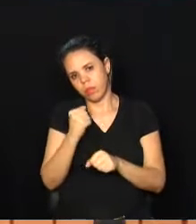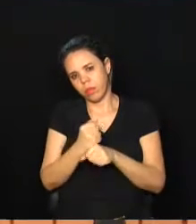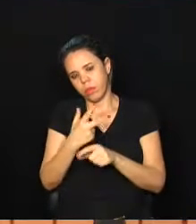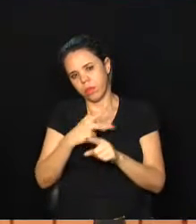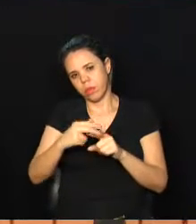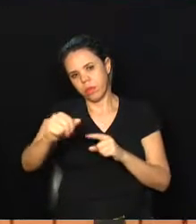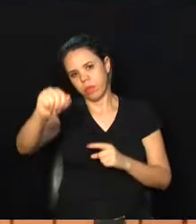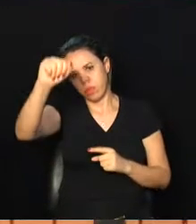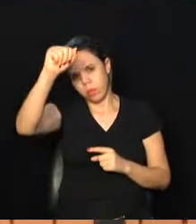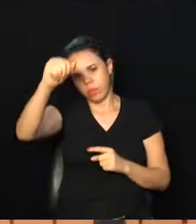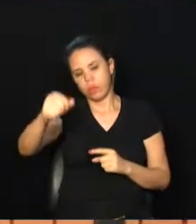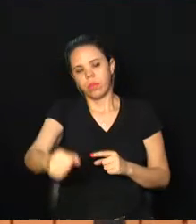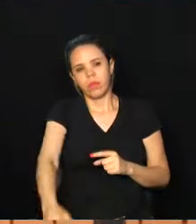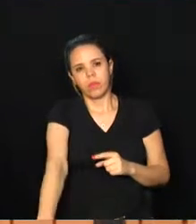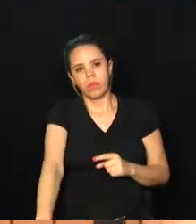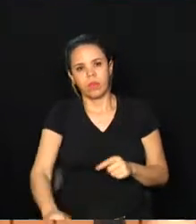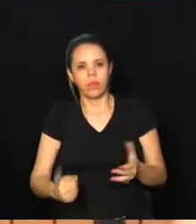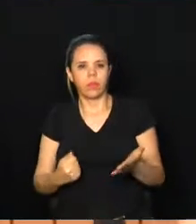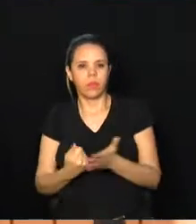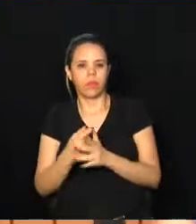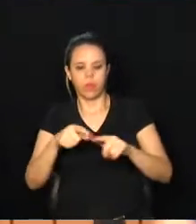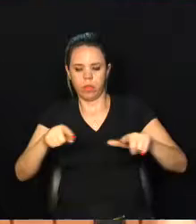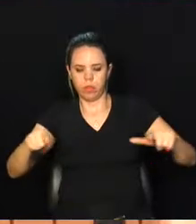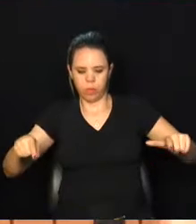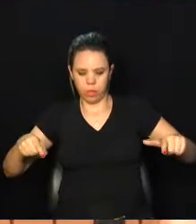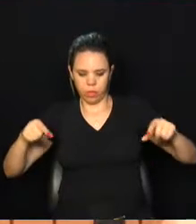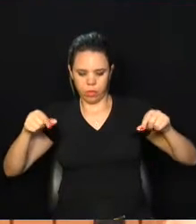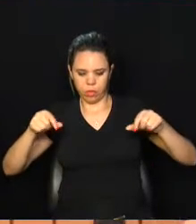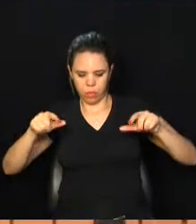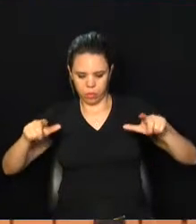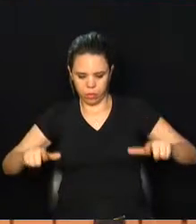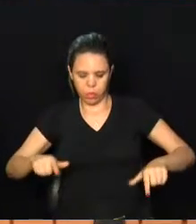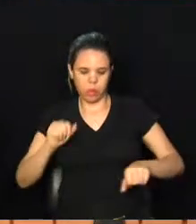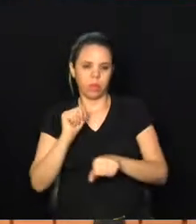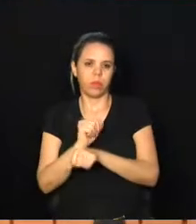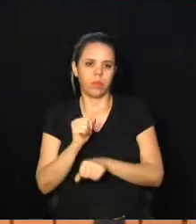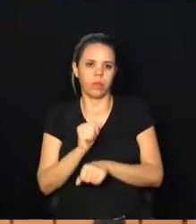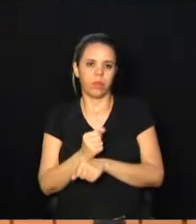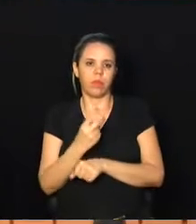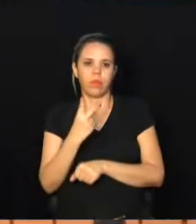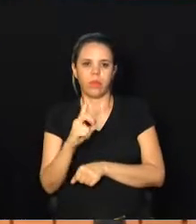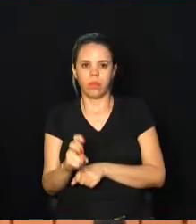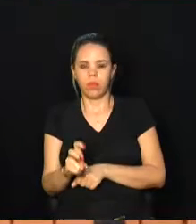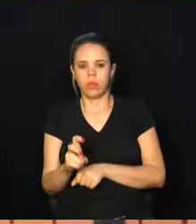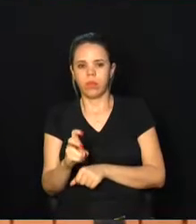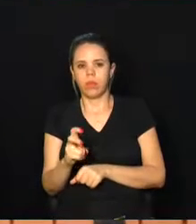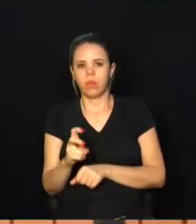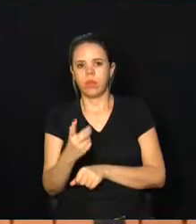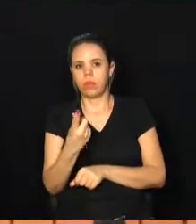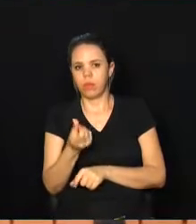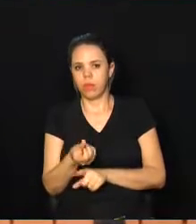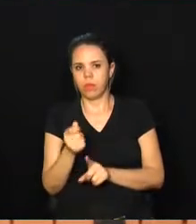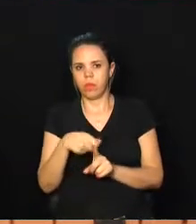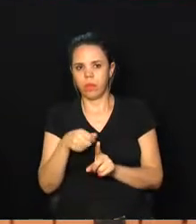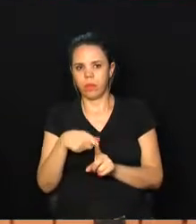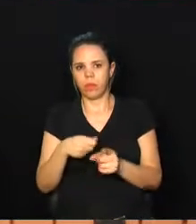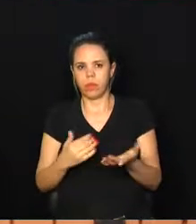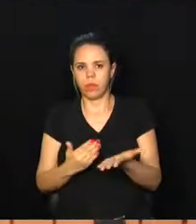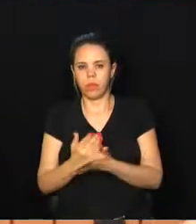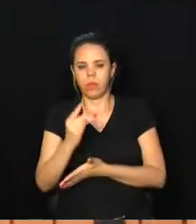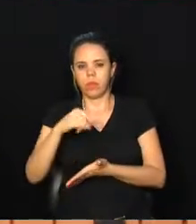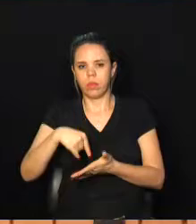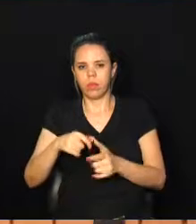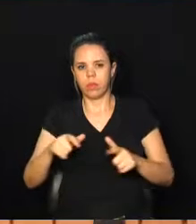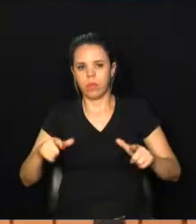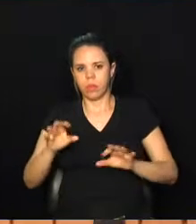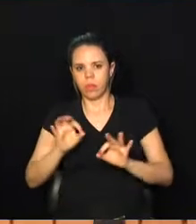heróis. Comprar um terreno para esperar 15, 16 meses para provar uma planta